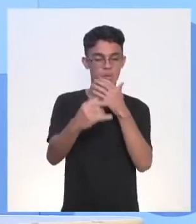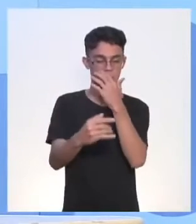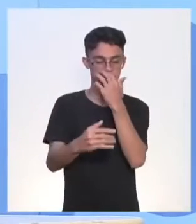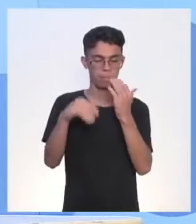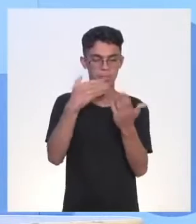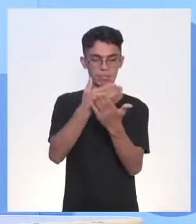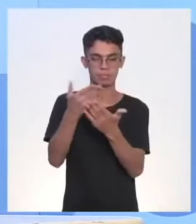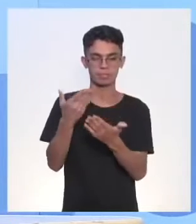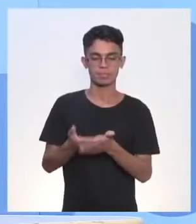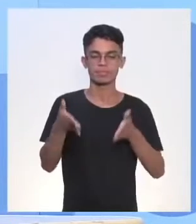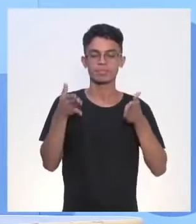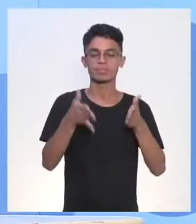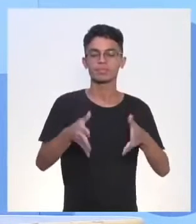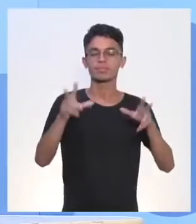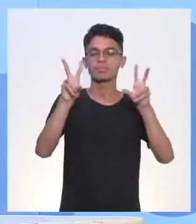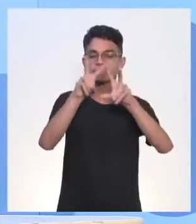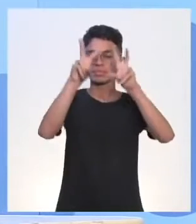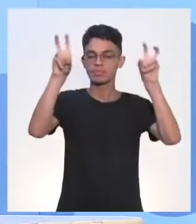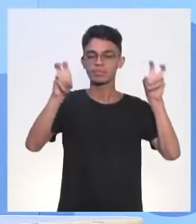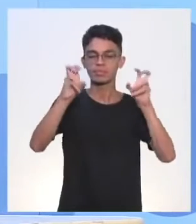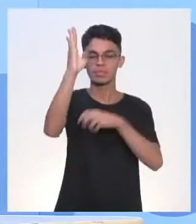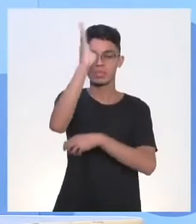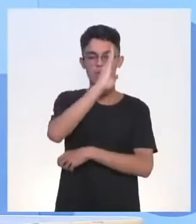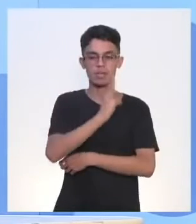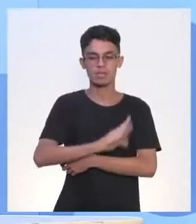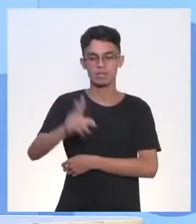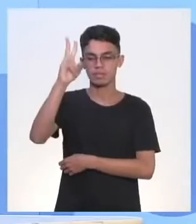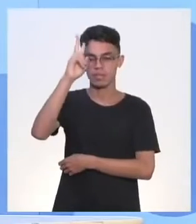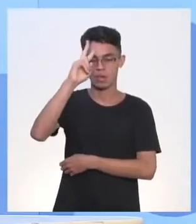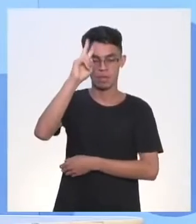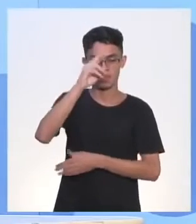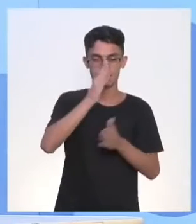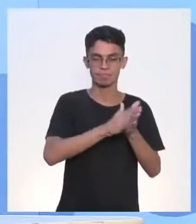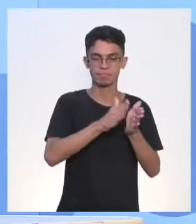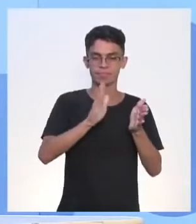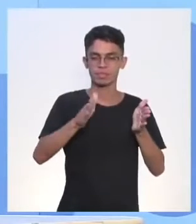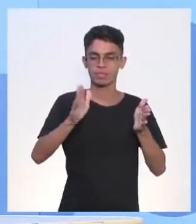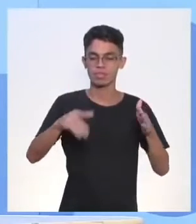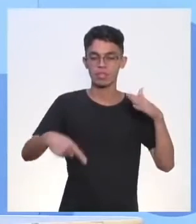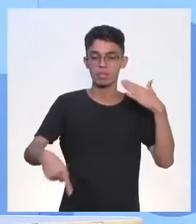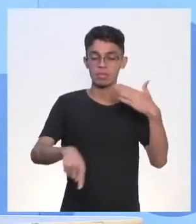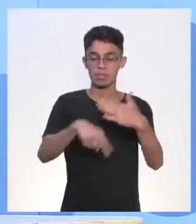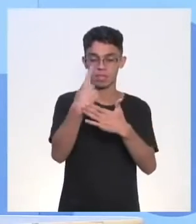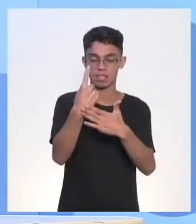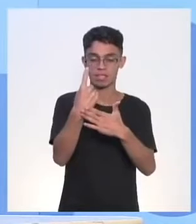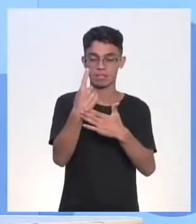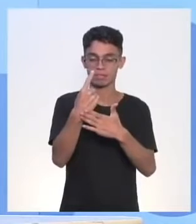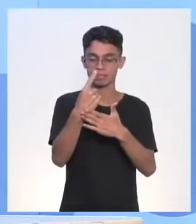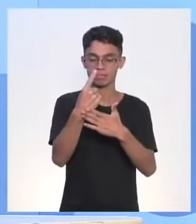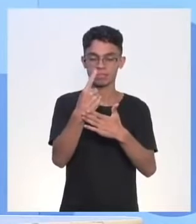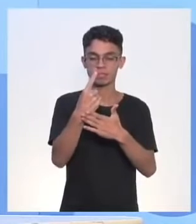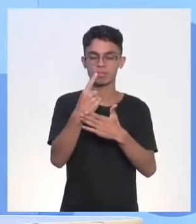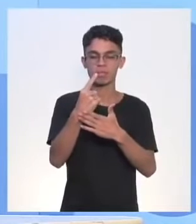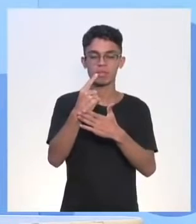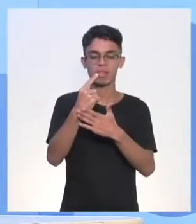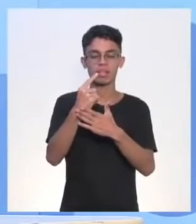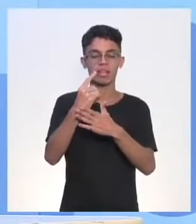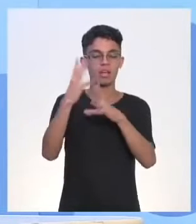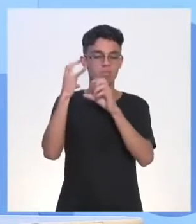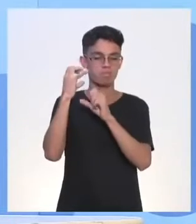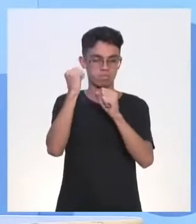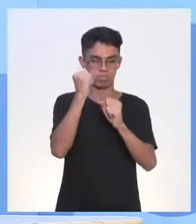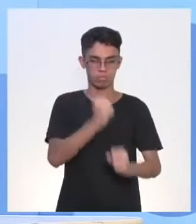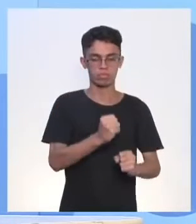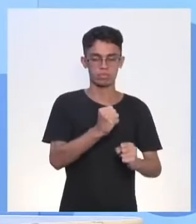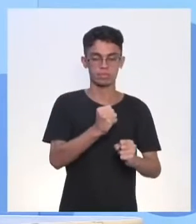hoje, que vai ser sobre a história do Brasil, processos históricos da Primeira República, parte 2. E quem vai ministrar essa